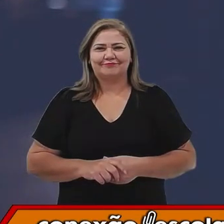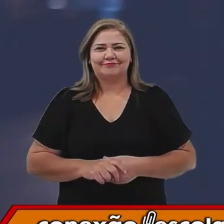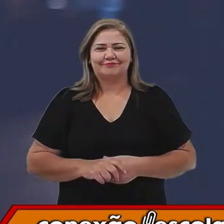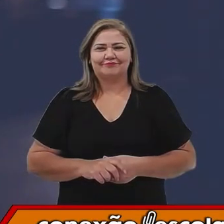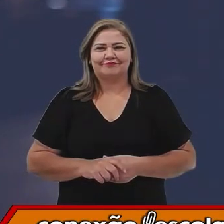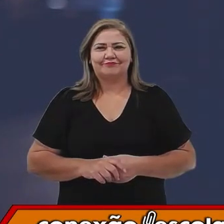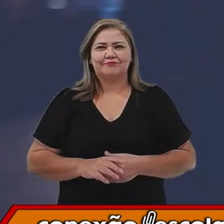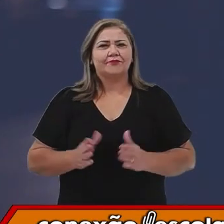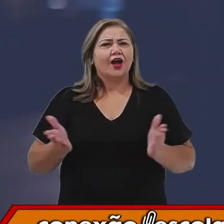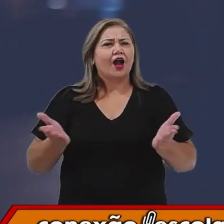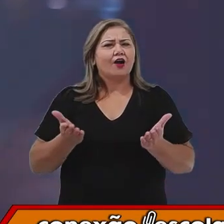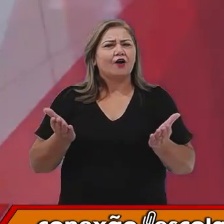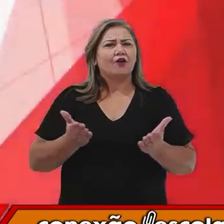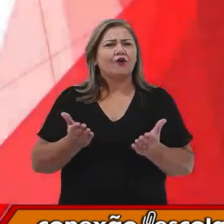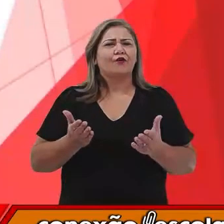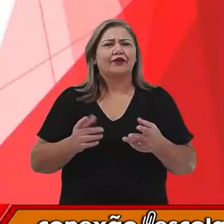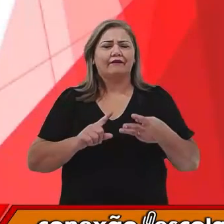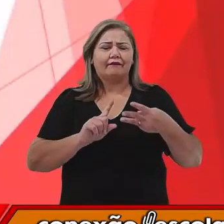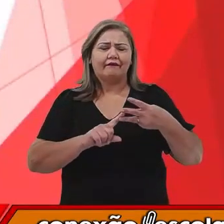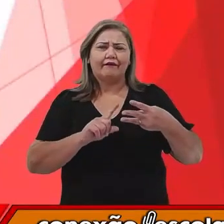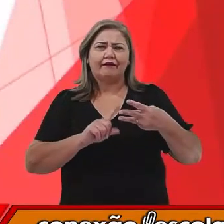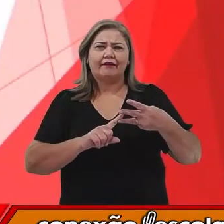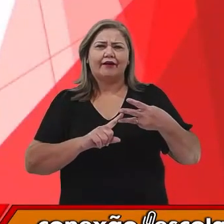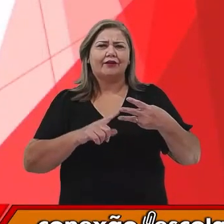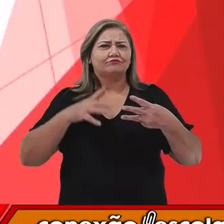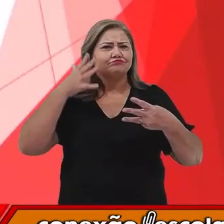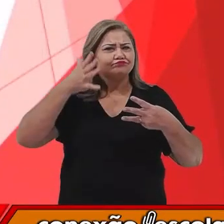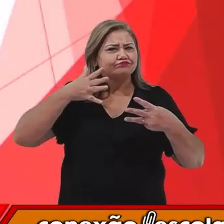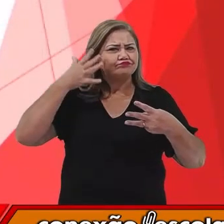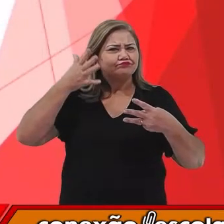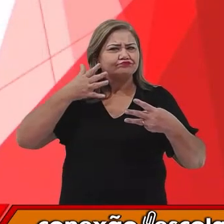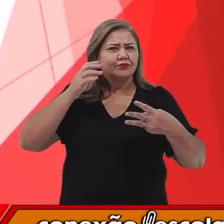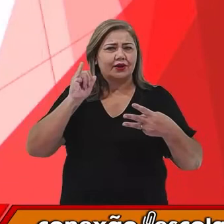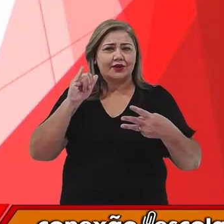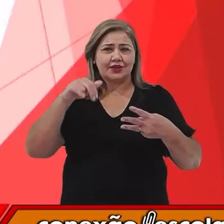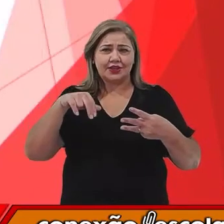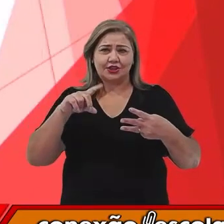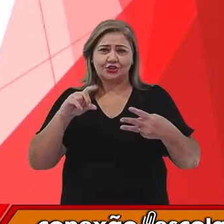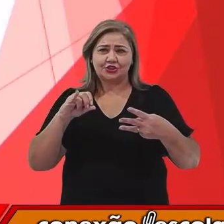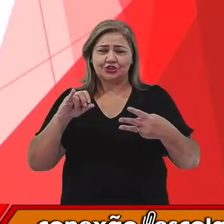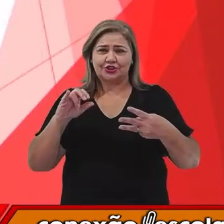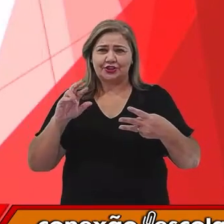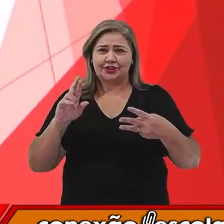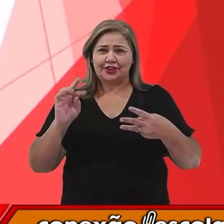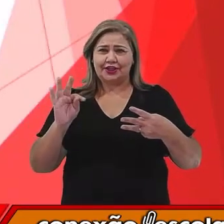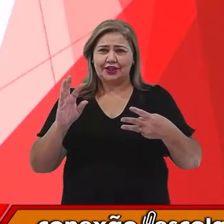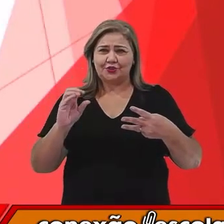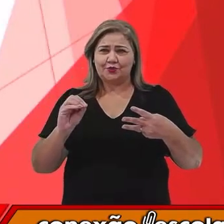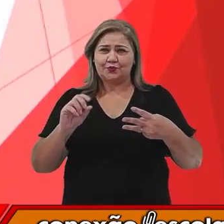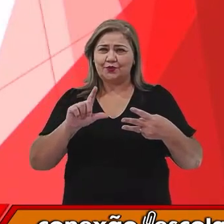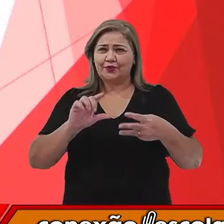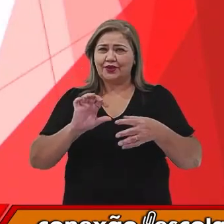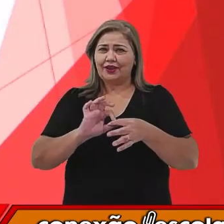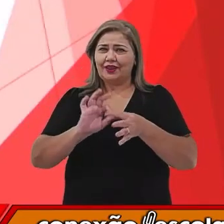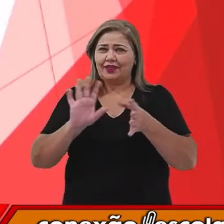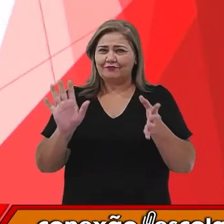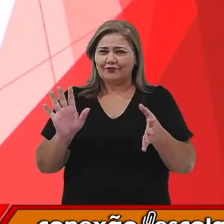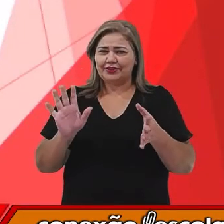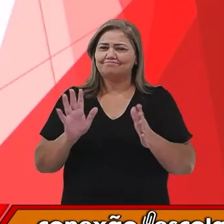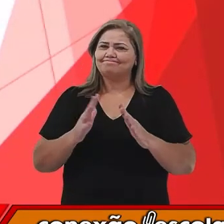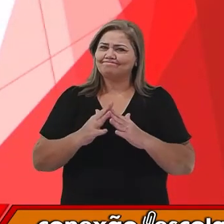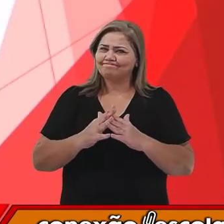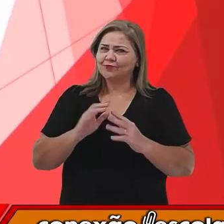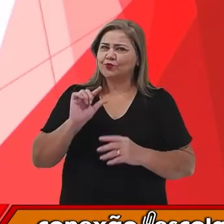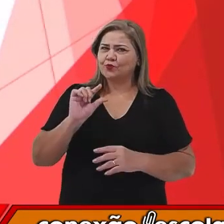Agora o discurso indireto livre. Esse é um pouquinho mais complexo. O discurso indireto livre, ele apresenta a mistura